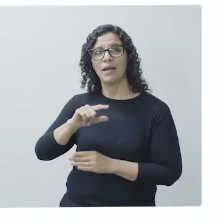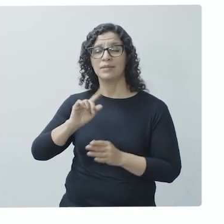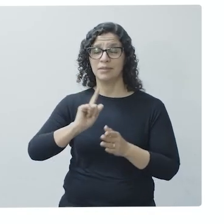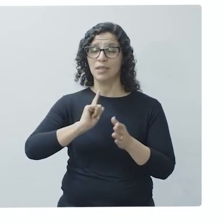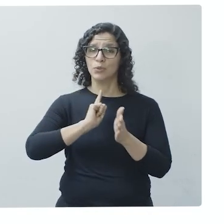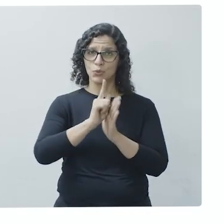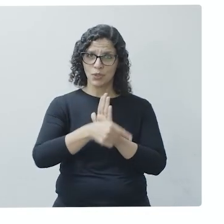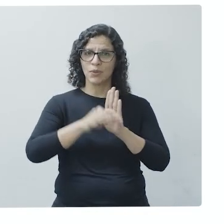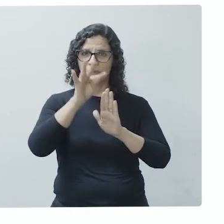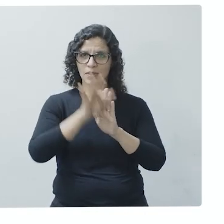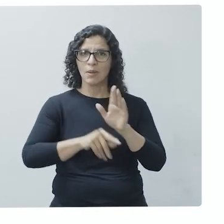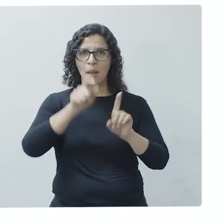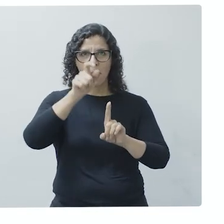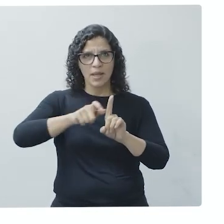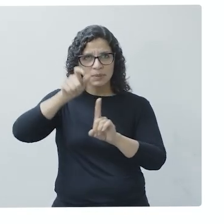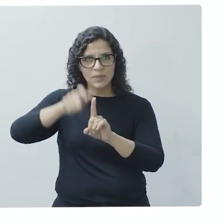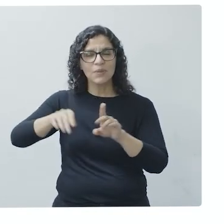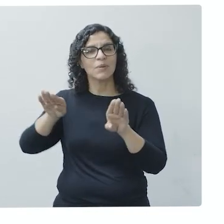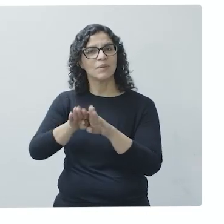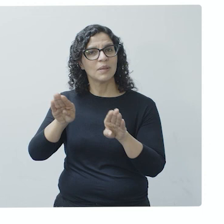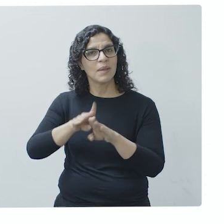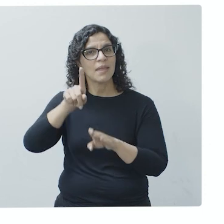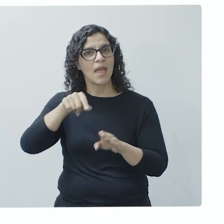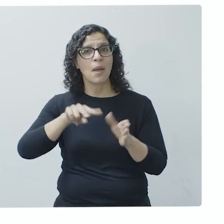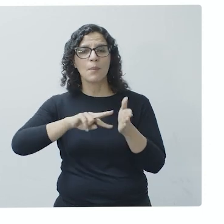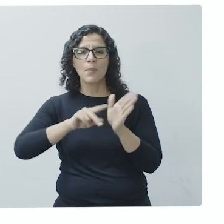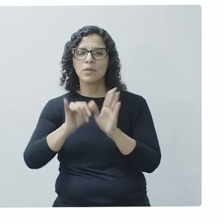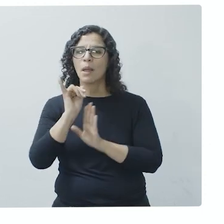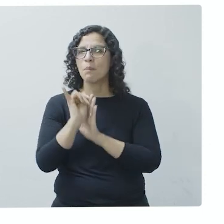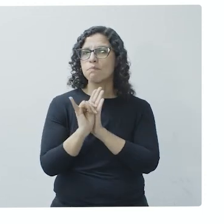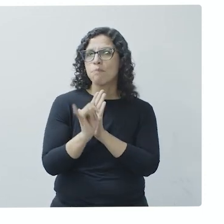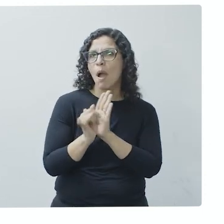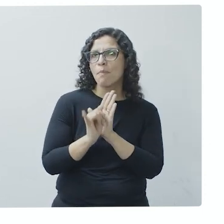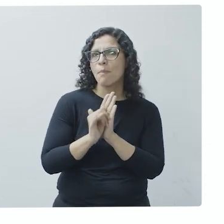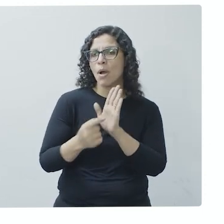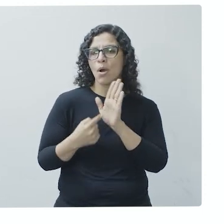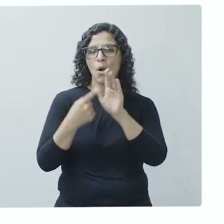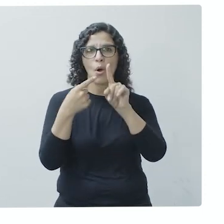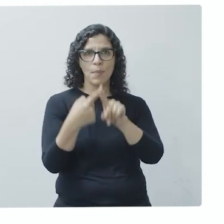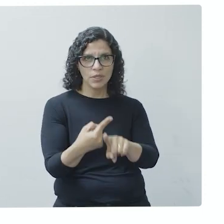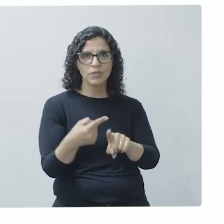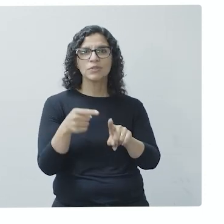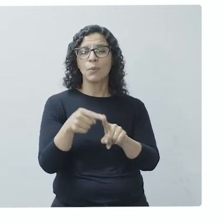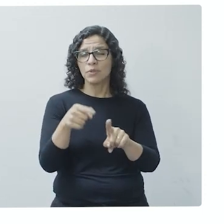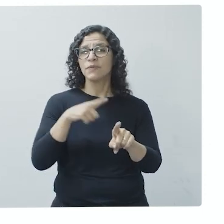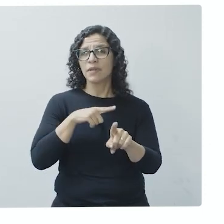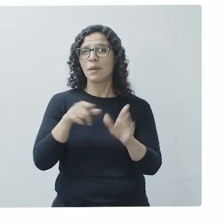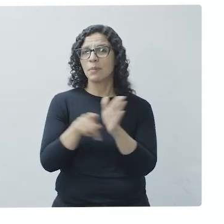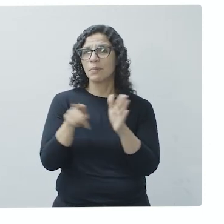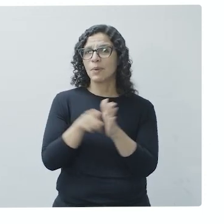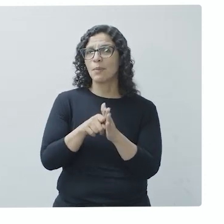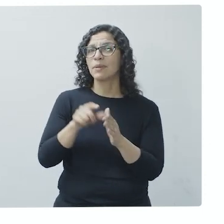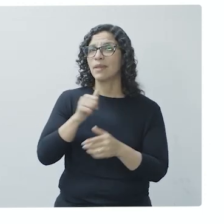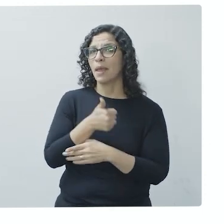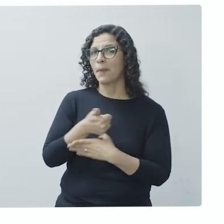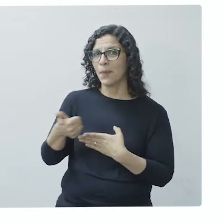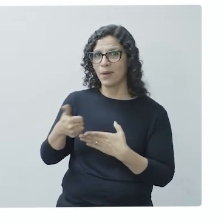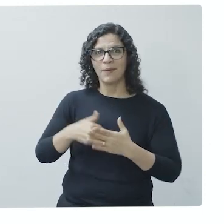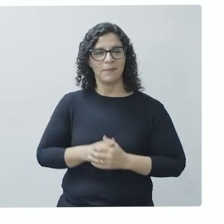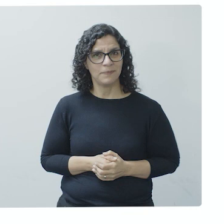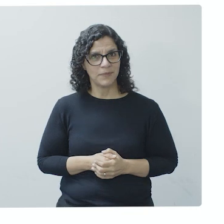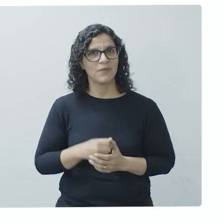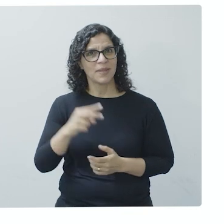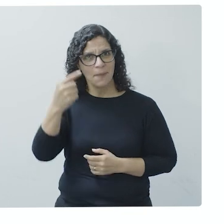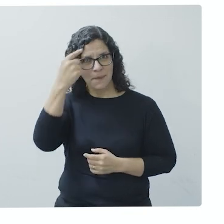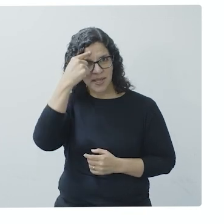cujos personagens apresentam a narrativa com o objetivo de transmitir uma lição de moral.